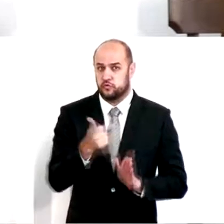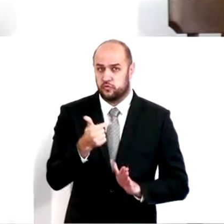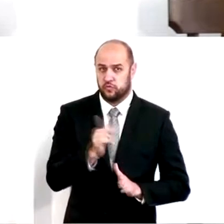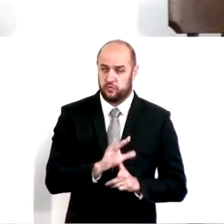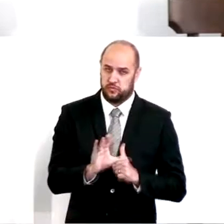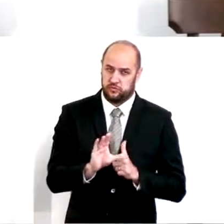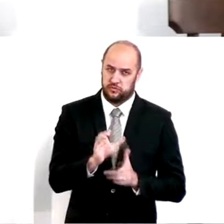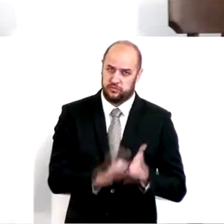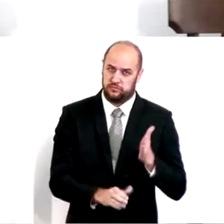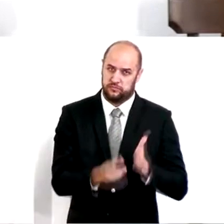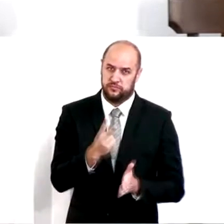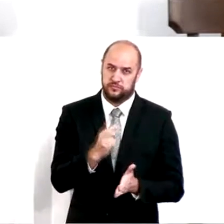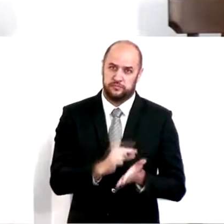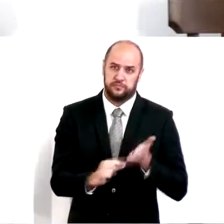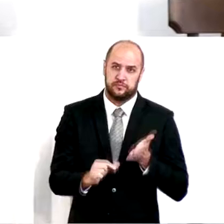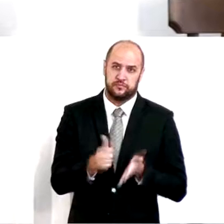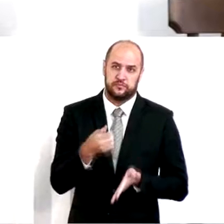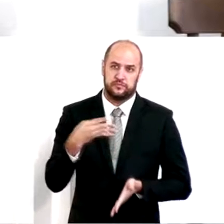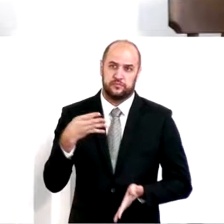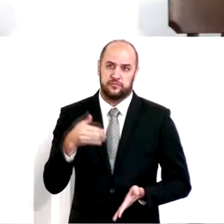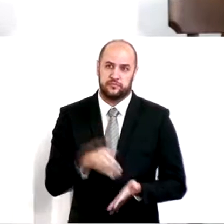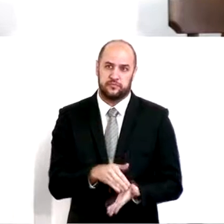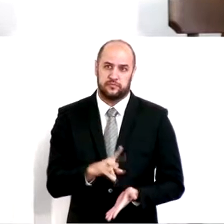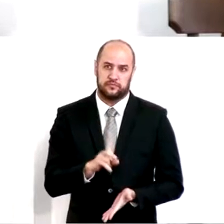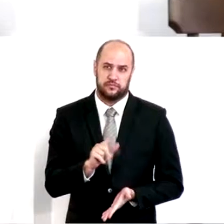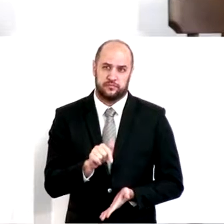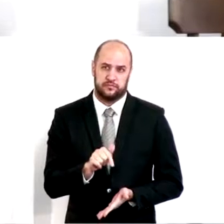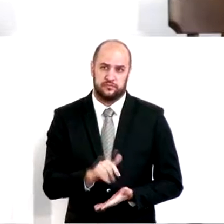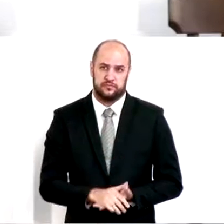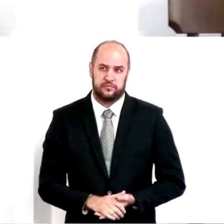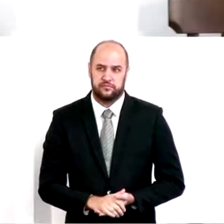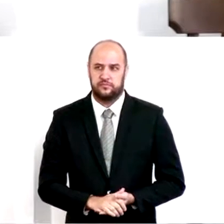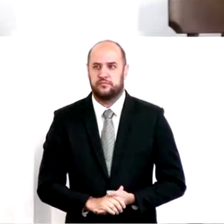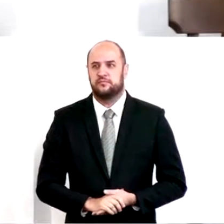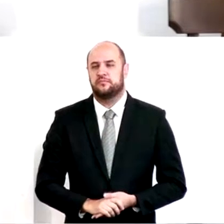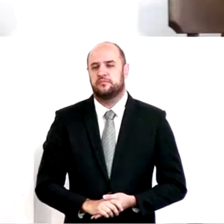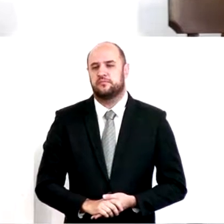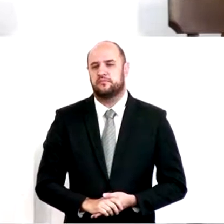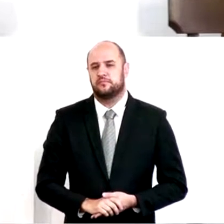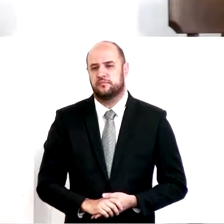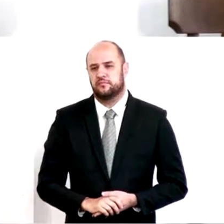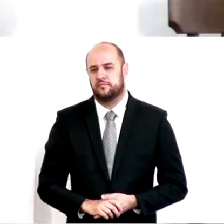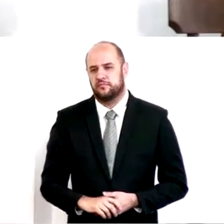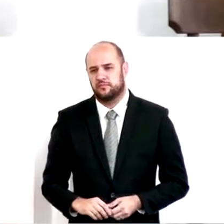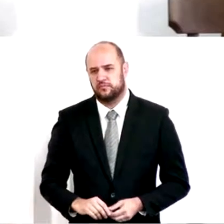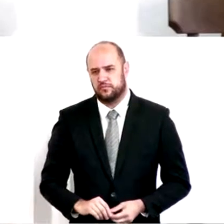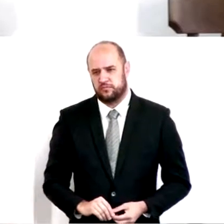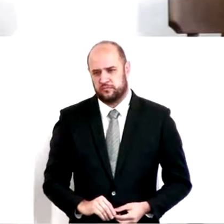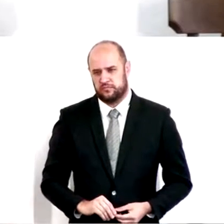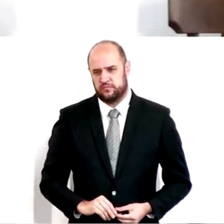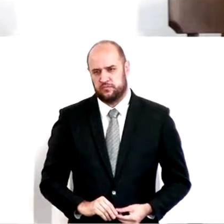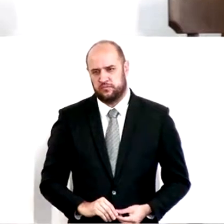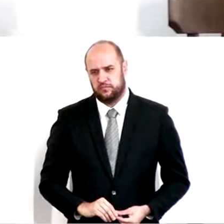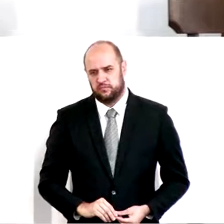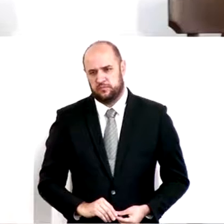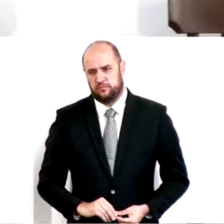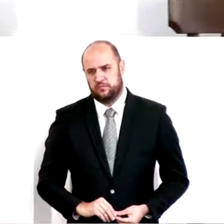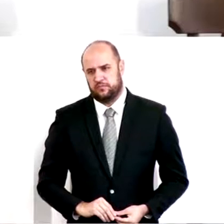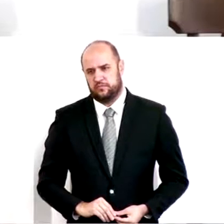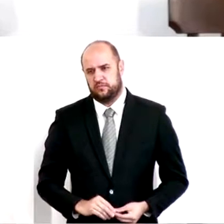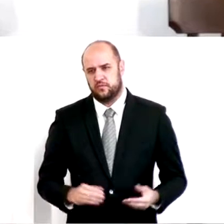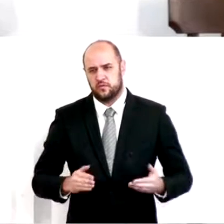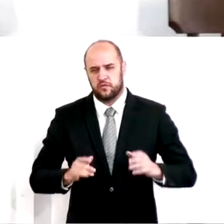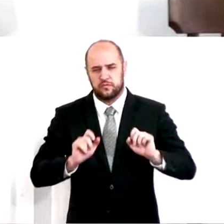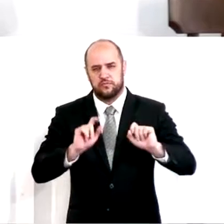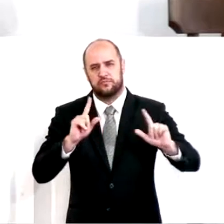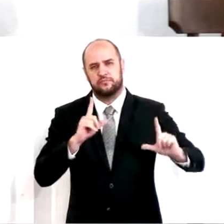capítulo 2, versículos 14, 15, 16 e 17. O tema desta